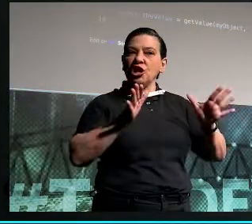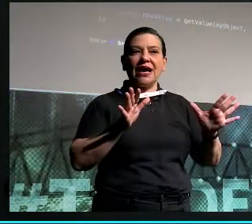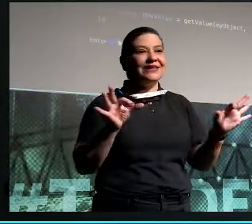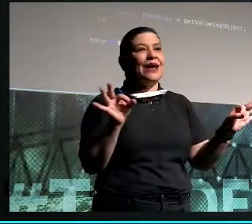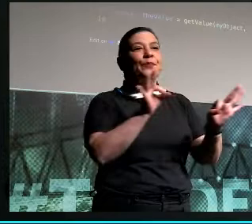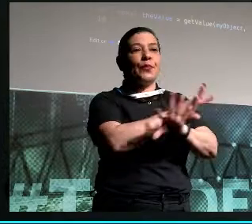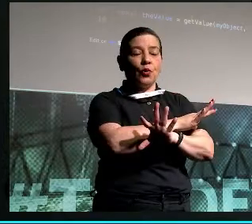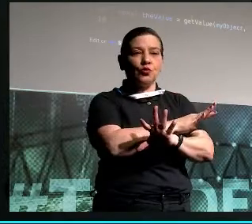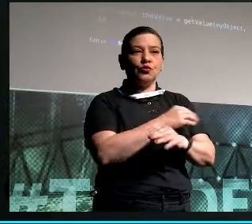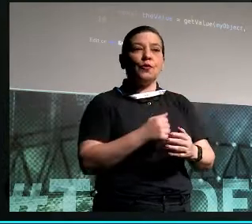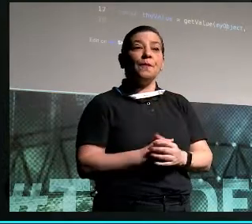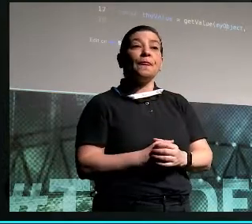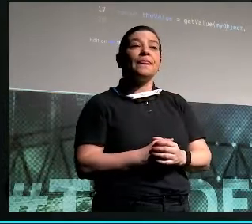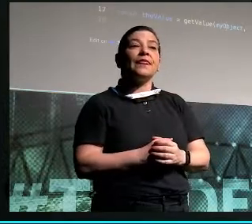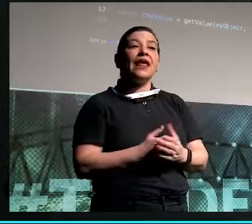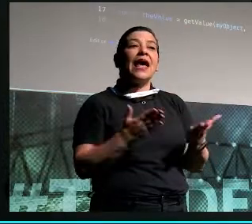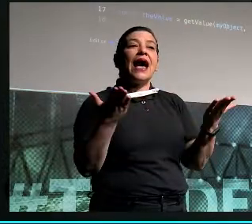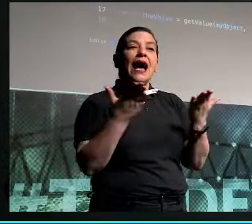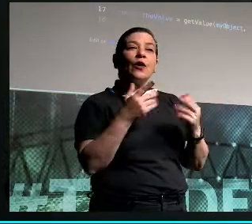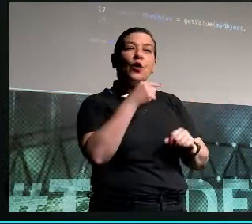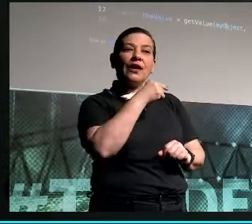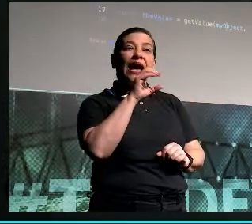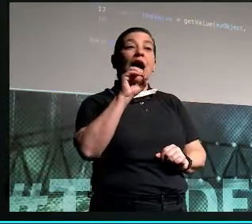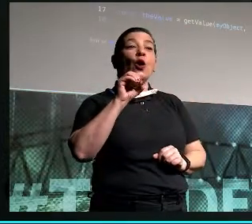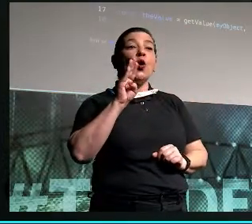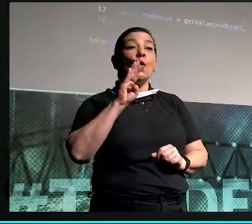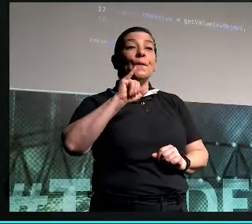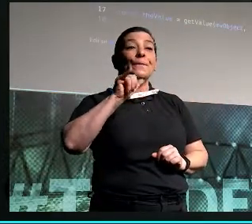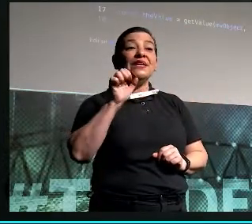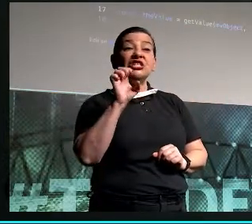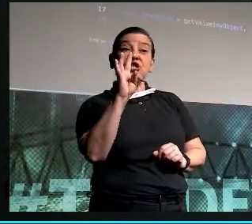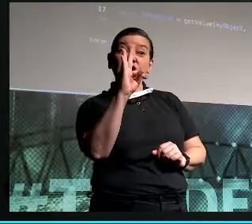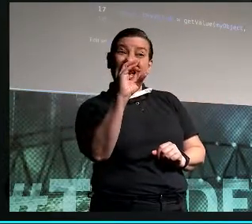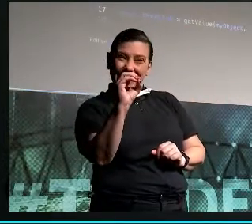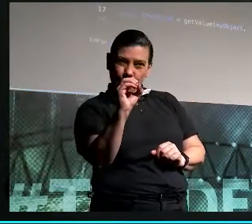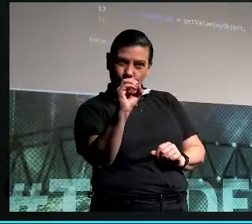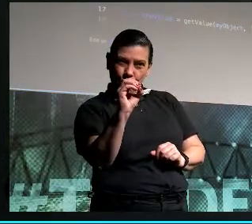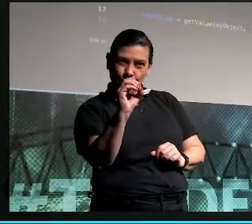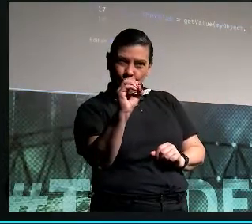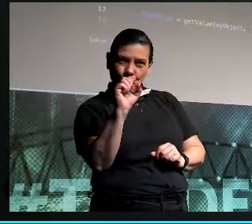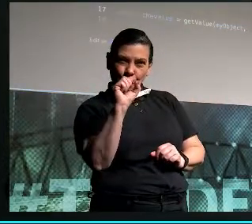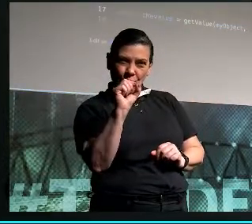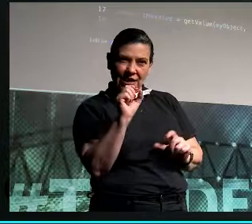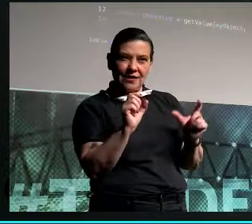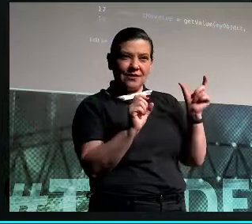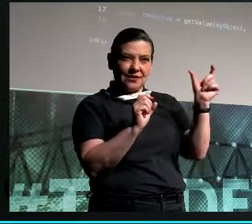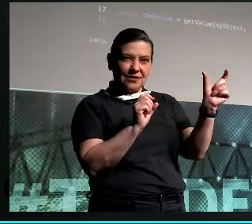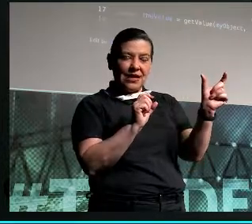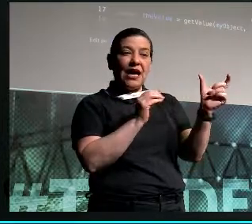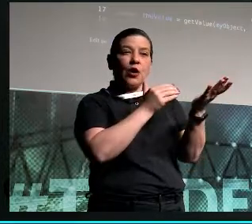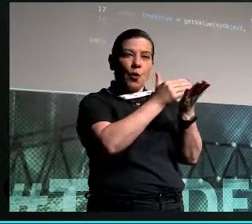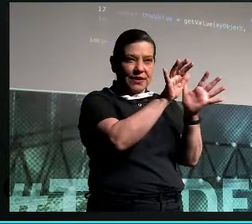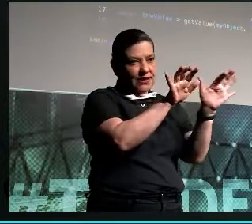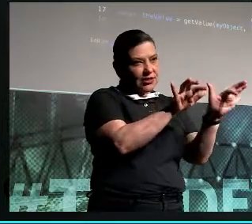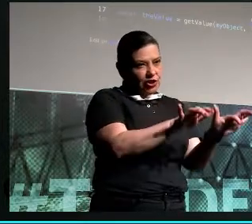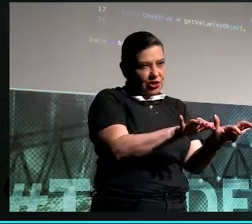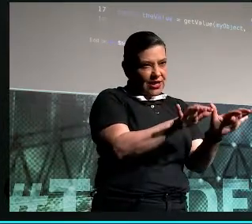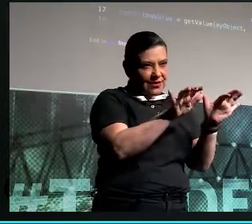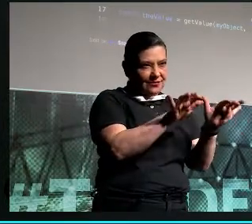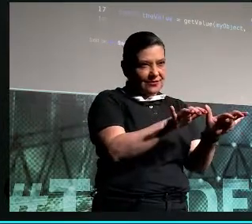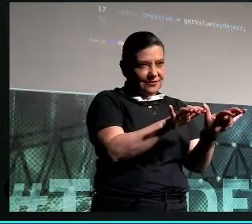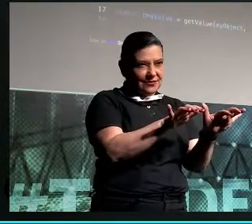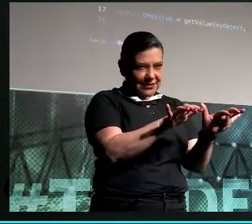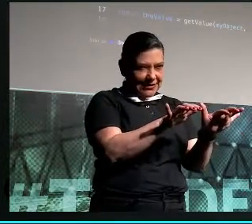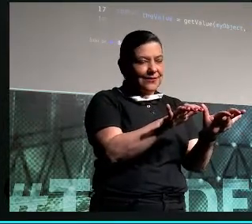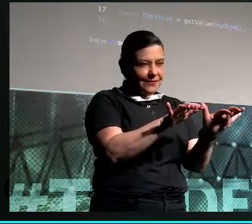eu tenho esse cara, e quando eu passo aqui o meu objeto, ele não só vai me dar uma IntelliSense aqui, então, se eu começar a digitar, ele está falando aqui,